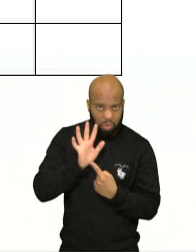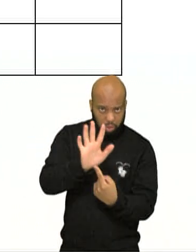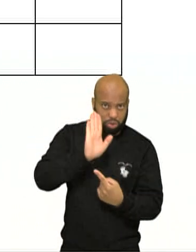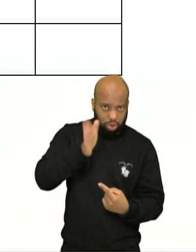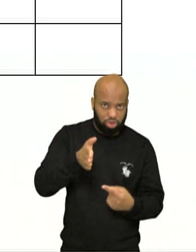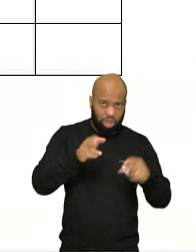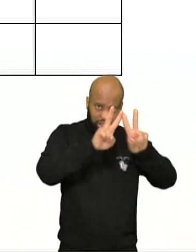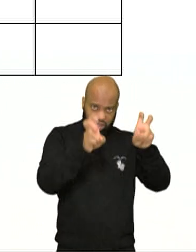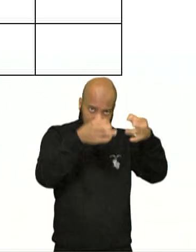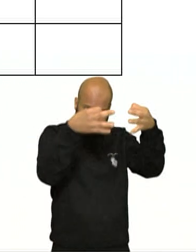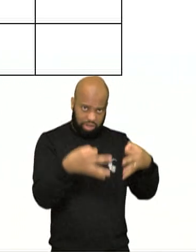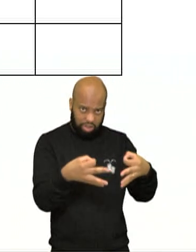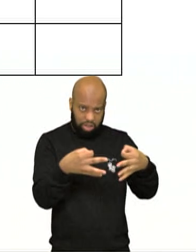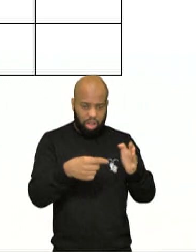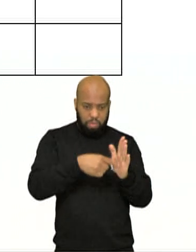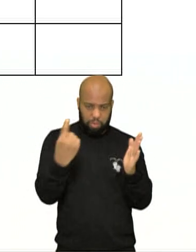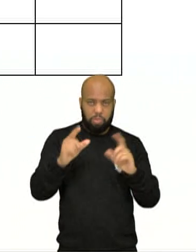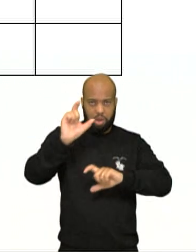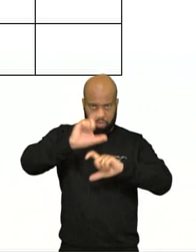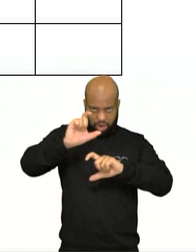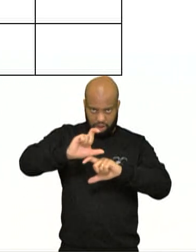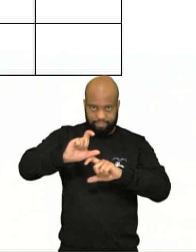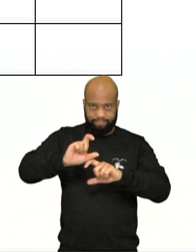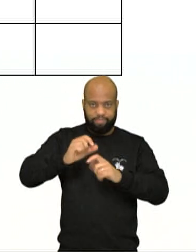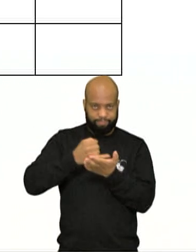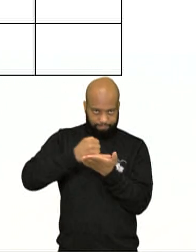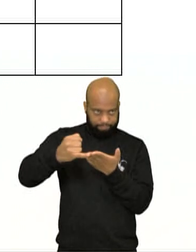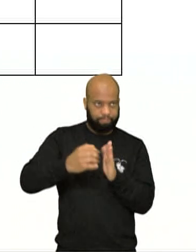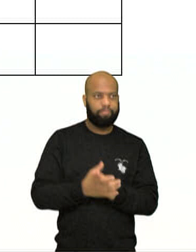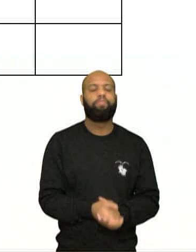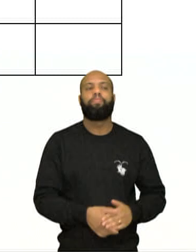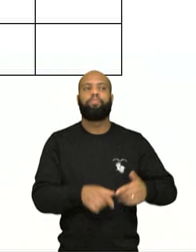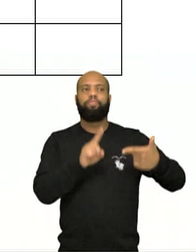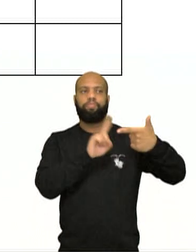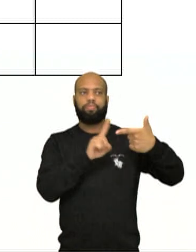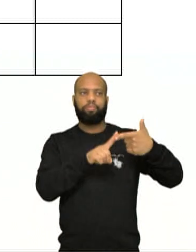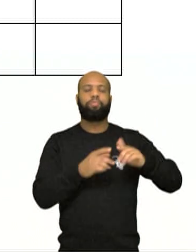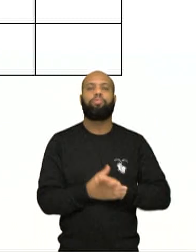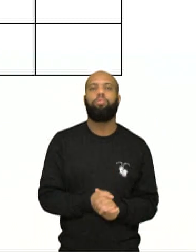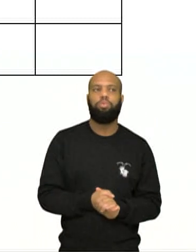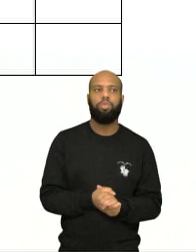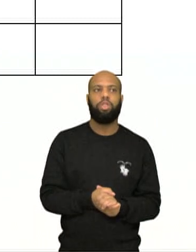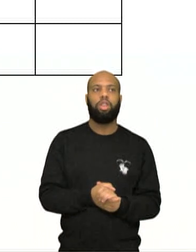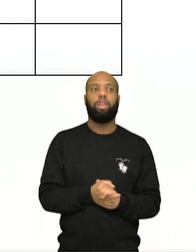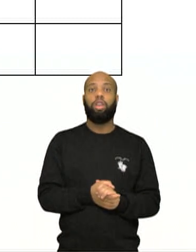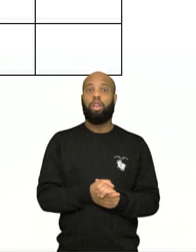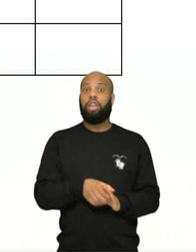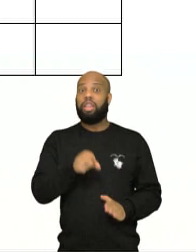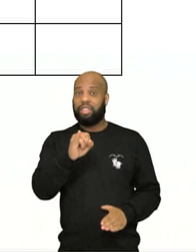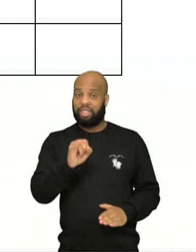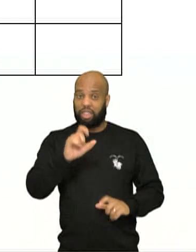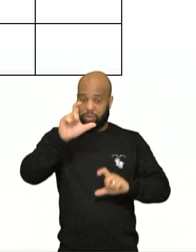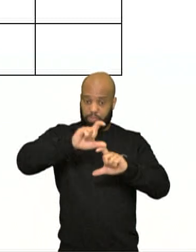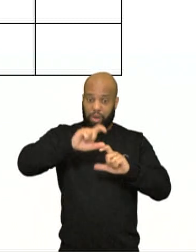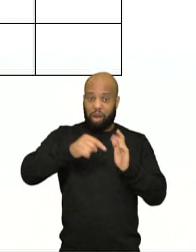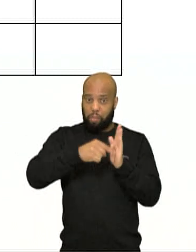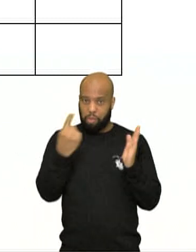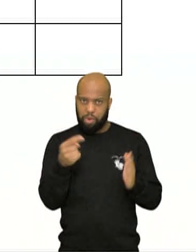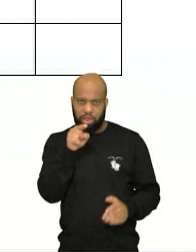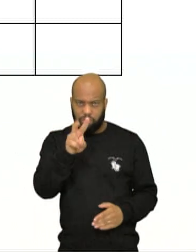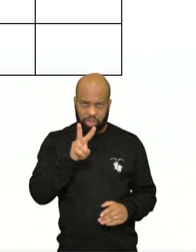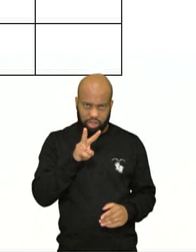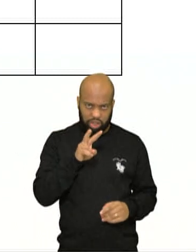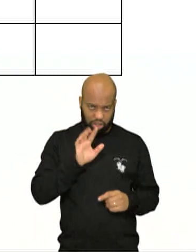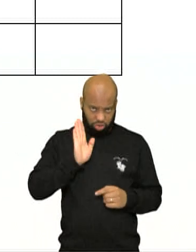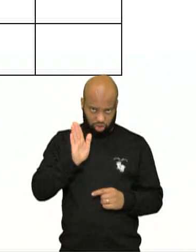a temática no primeiro parágrafo, na introdução. E ainda, no primeiro parágrafo, você mostrou o seu ponto